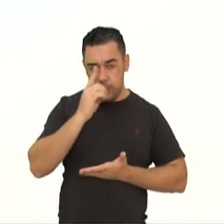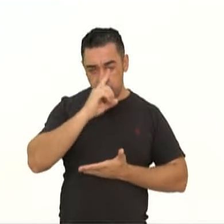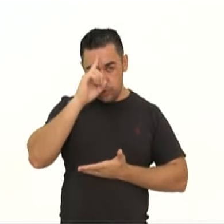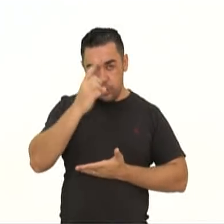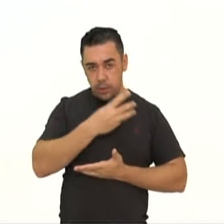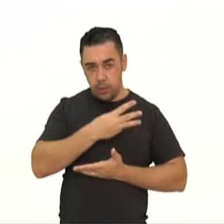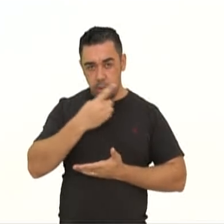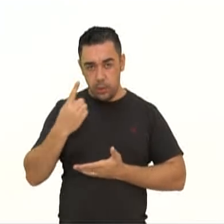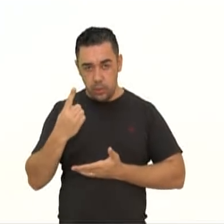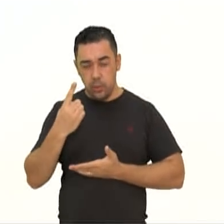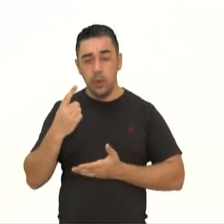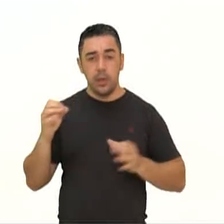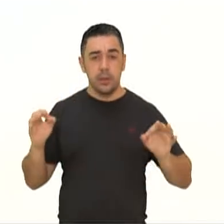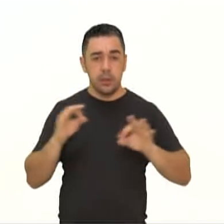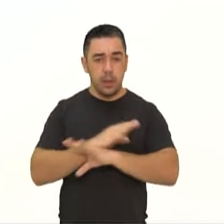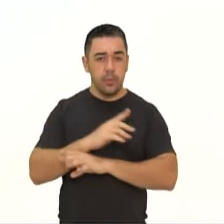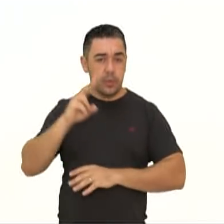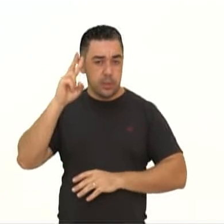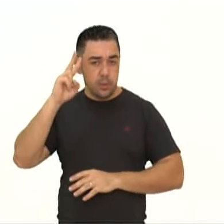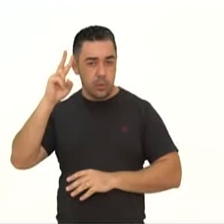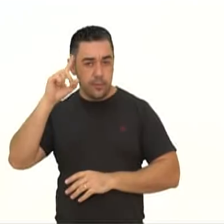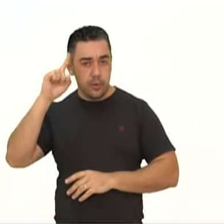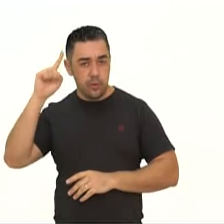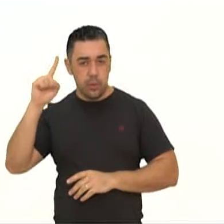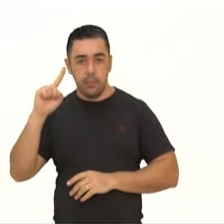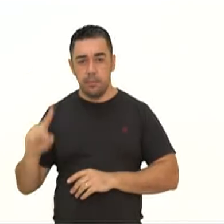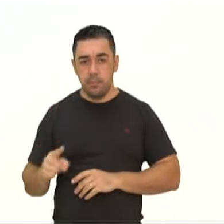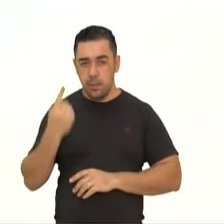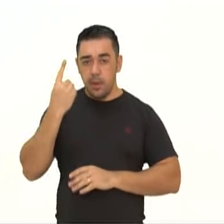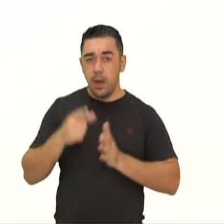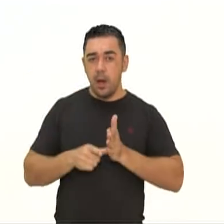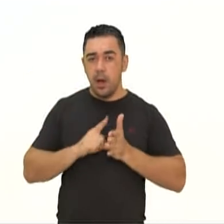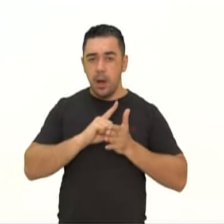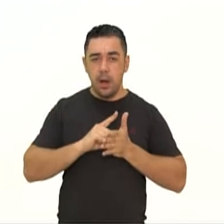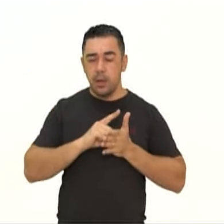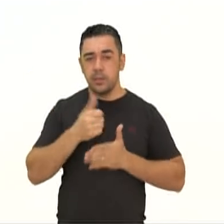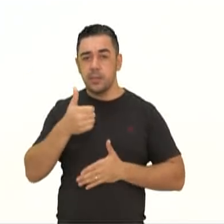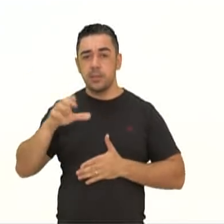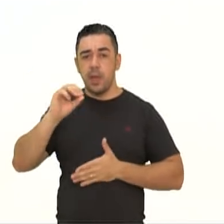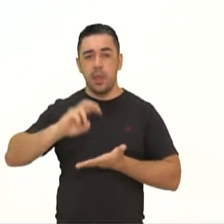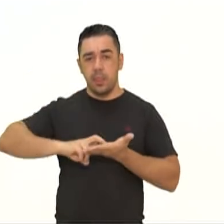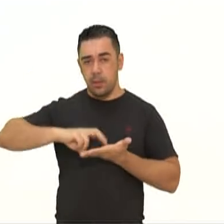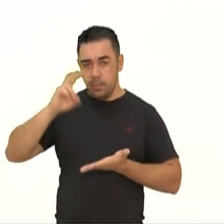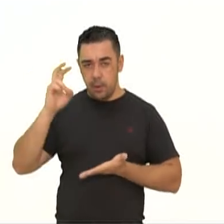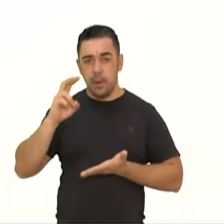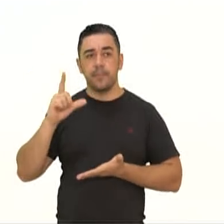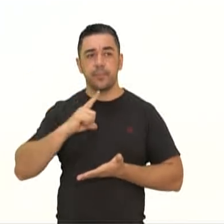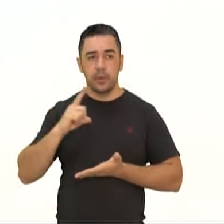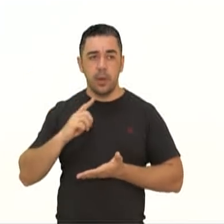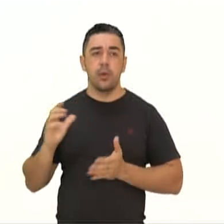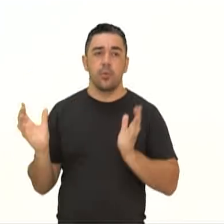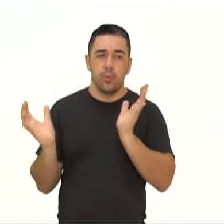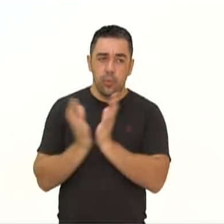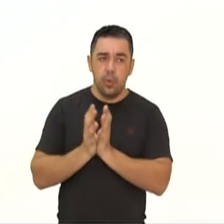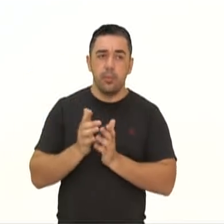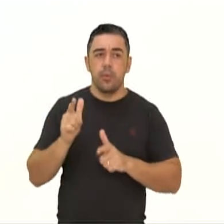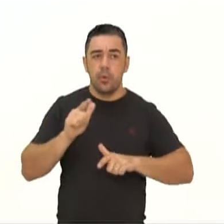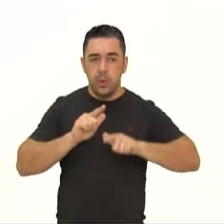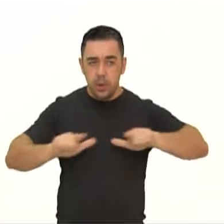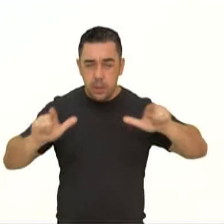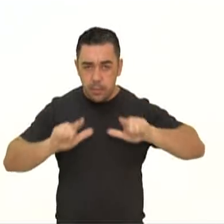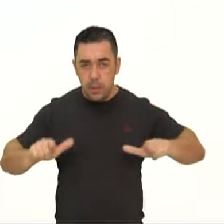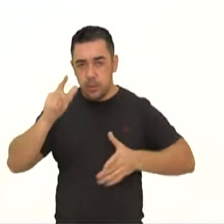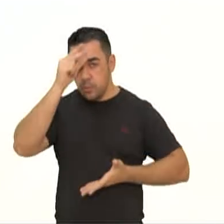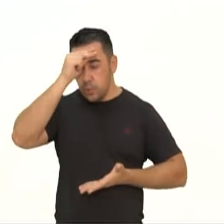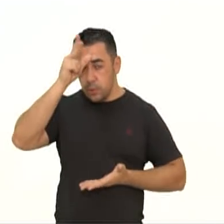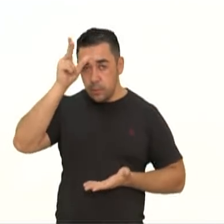segunda-feira, 1º, antes das 10 horas, segundo Conlurb, Companhia Municipal de Limpeza Urbana. O